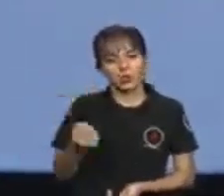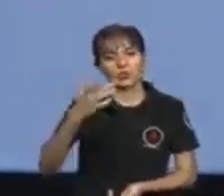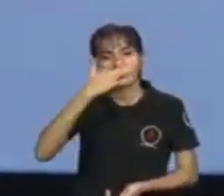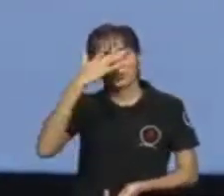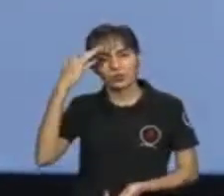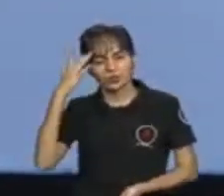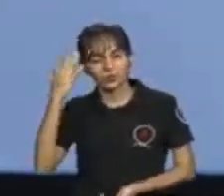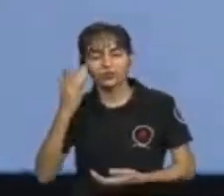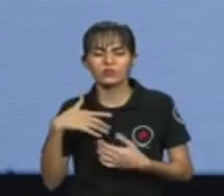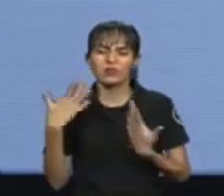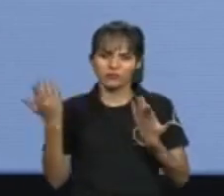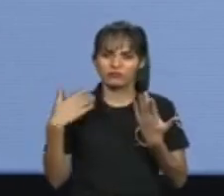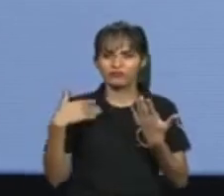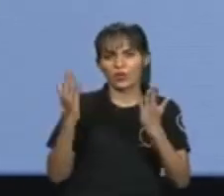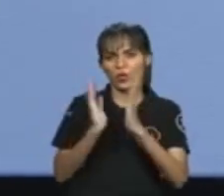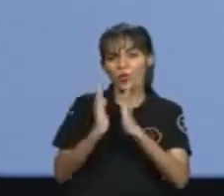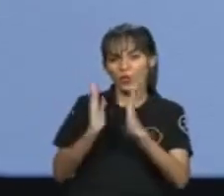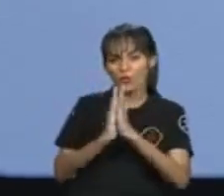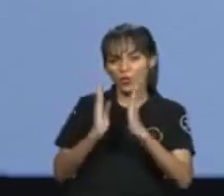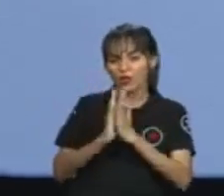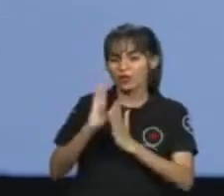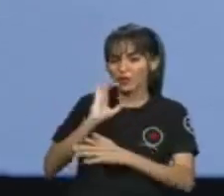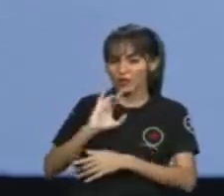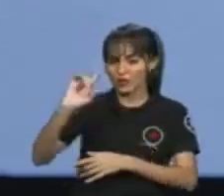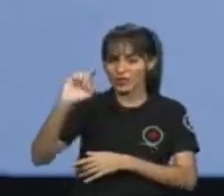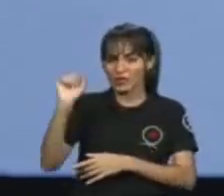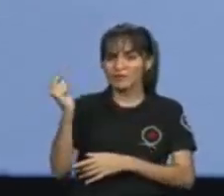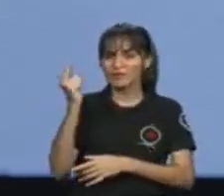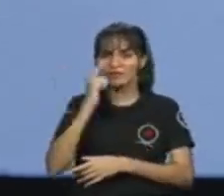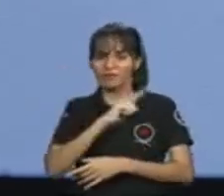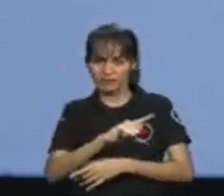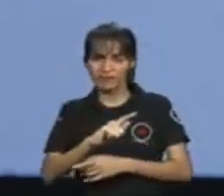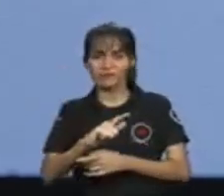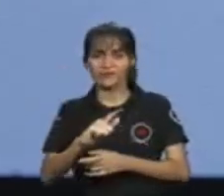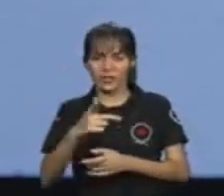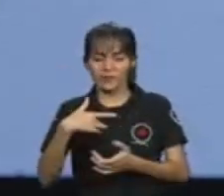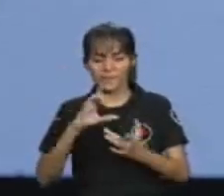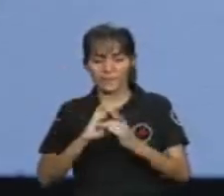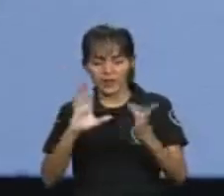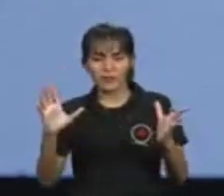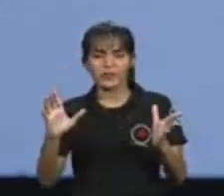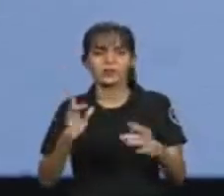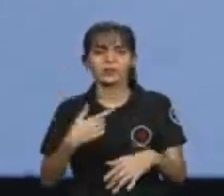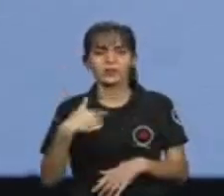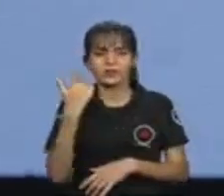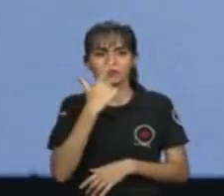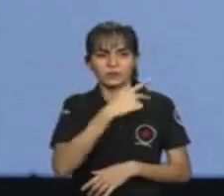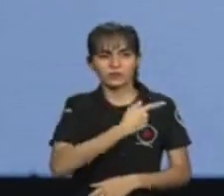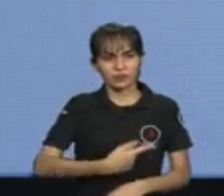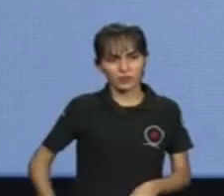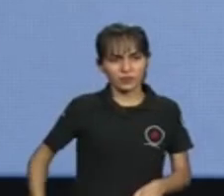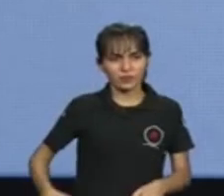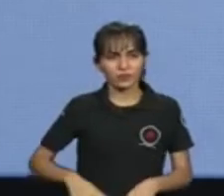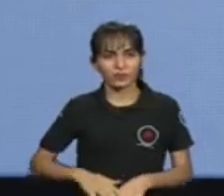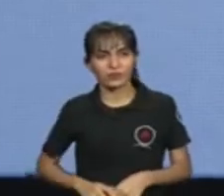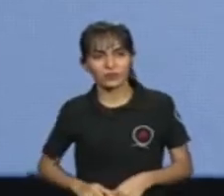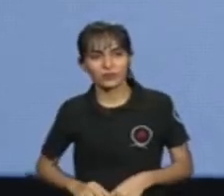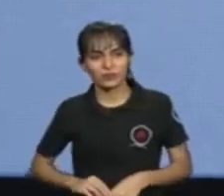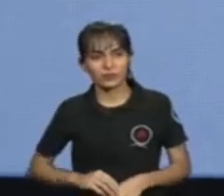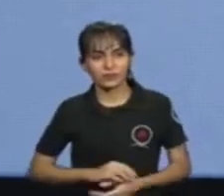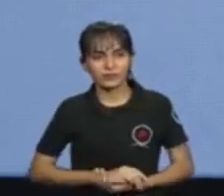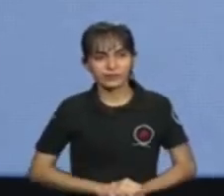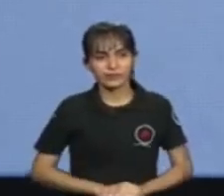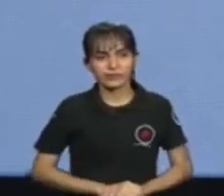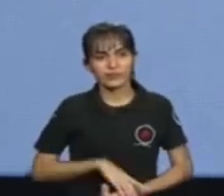falei, Senhor, se o Senhor permitir eu chegar na presidência, e depois teve um veículo de comunicação que distorceu essa